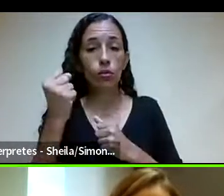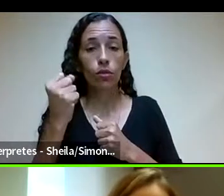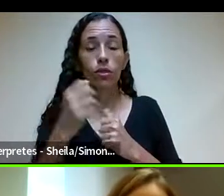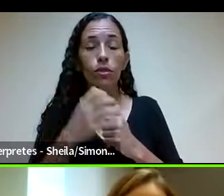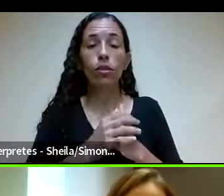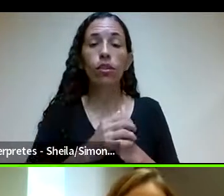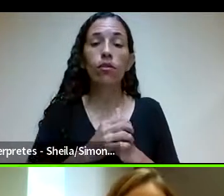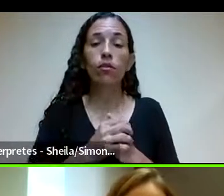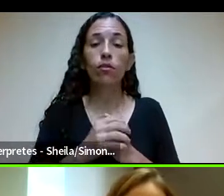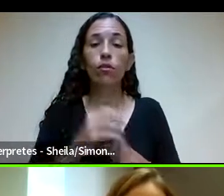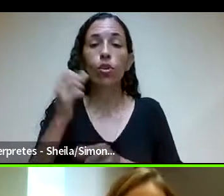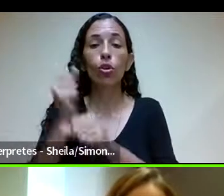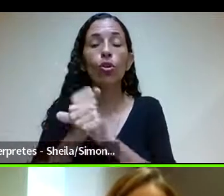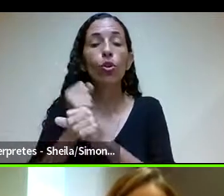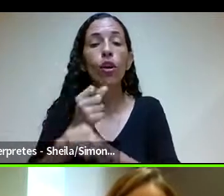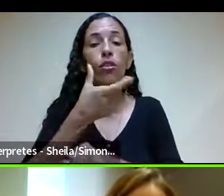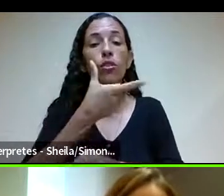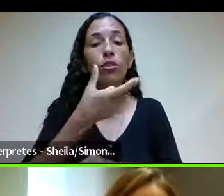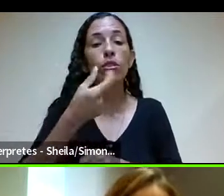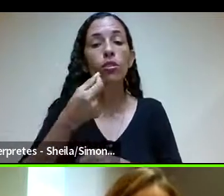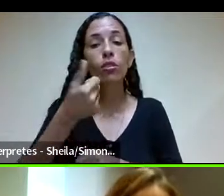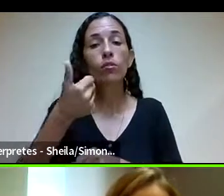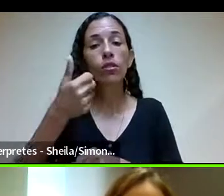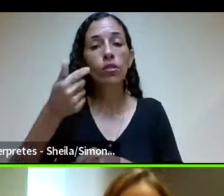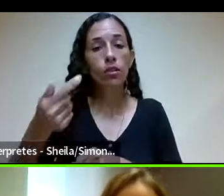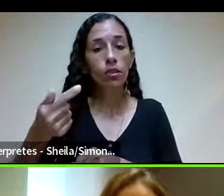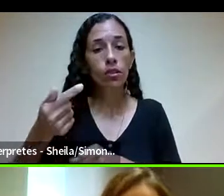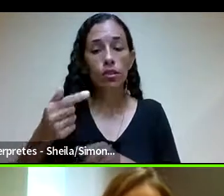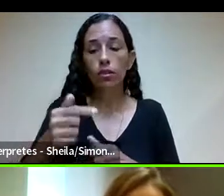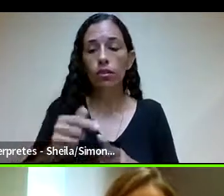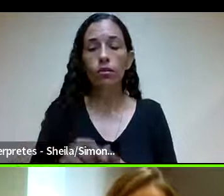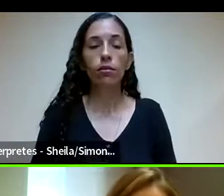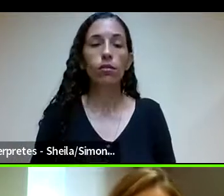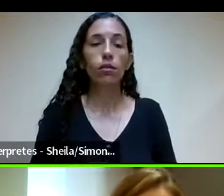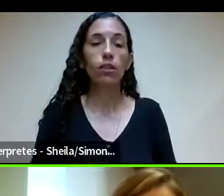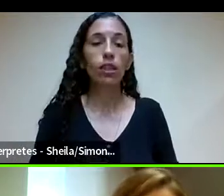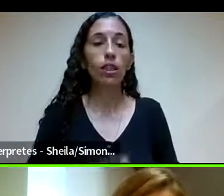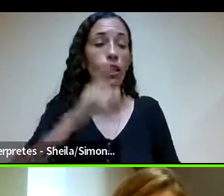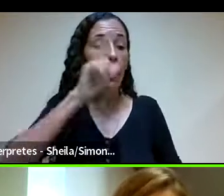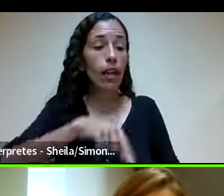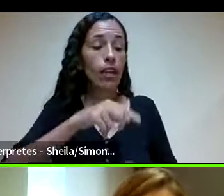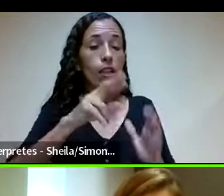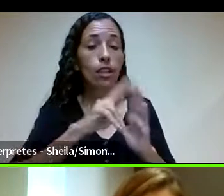23.547/2017 só é aplicável a candidatos, partidos políticos e citações,